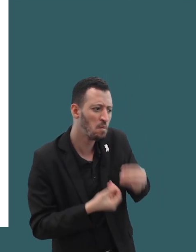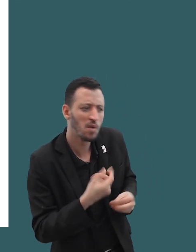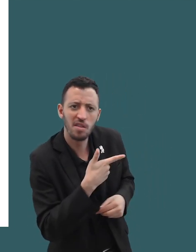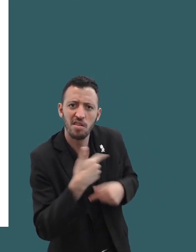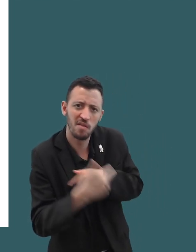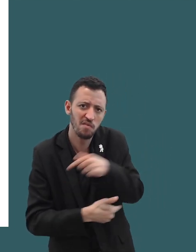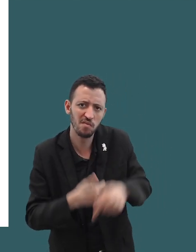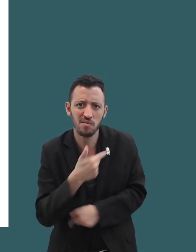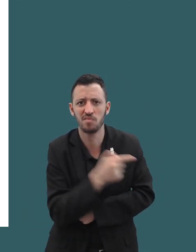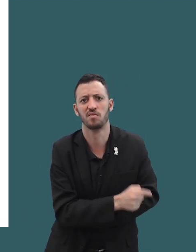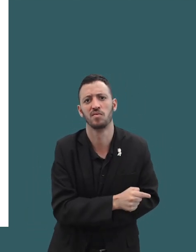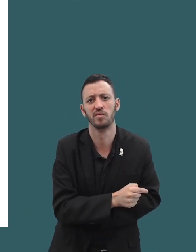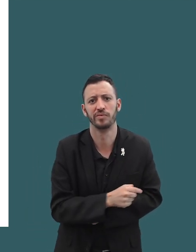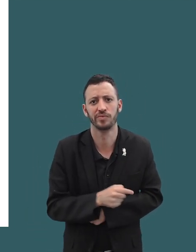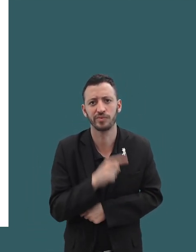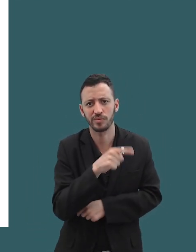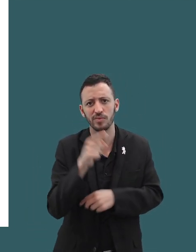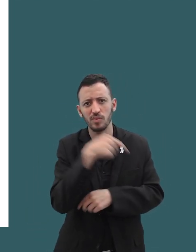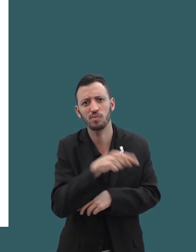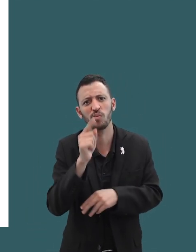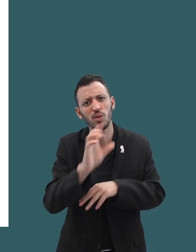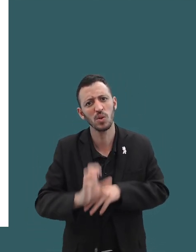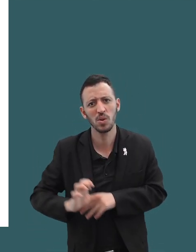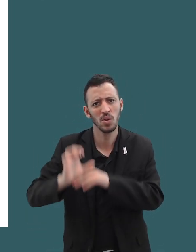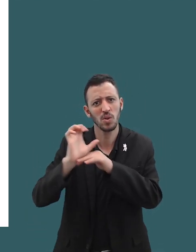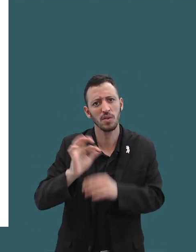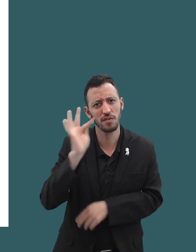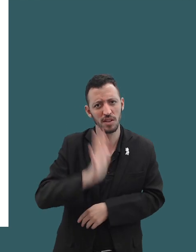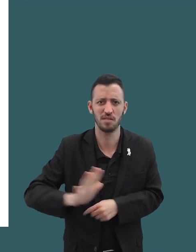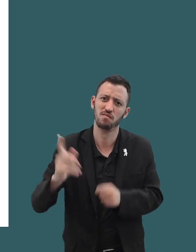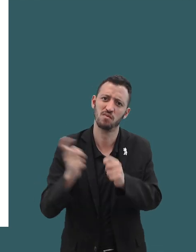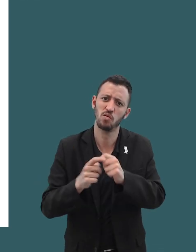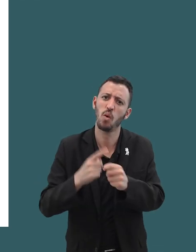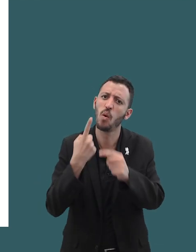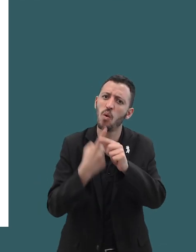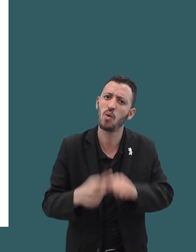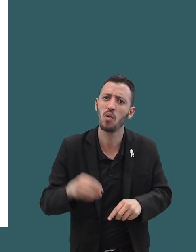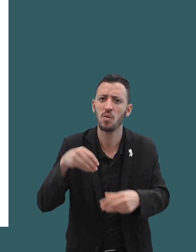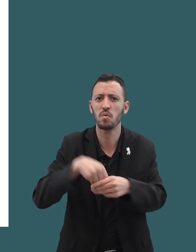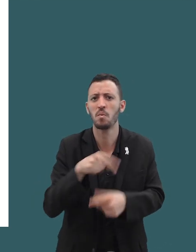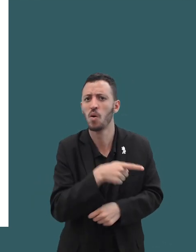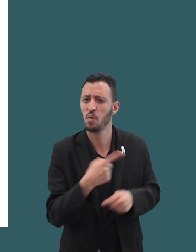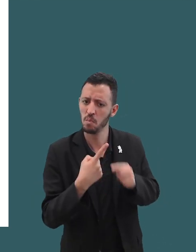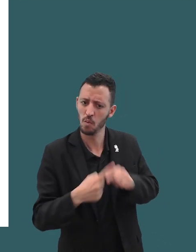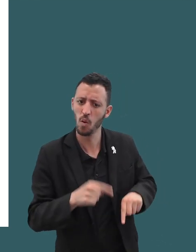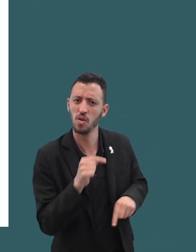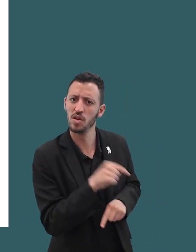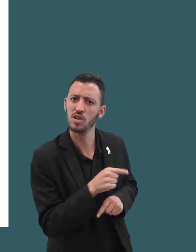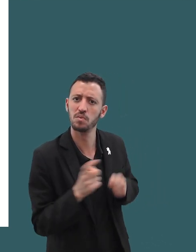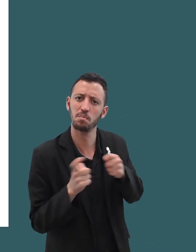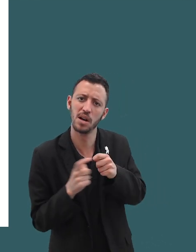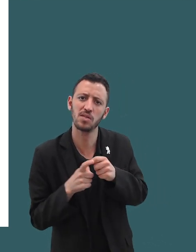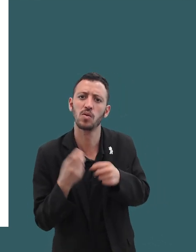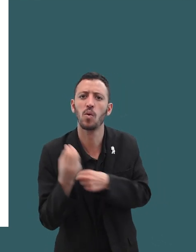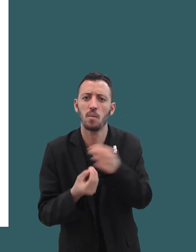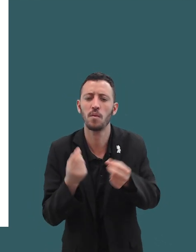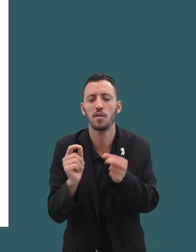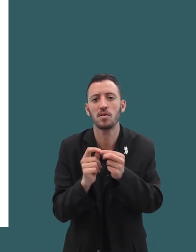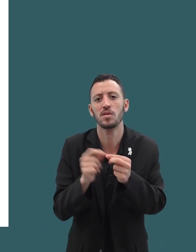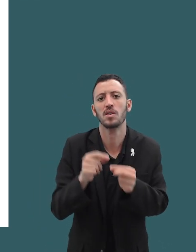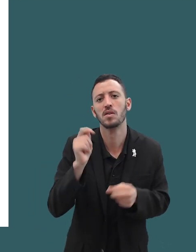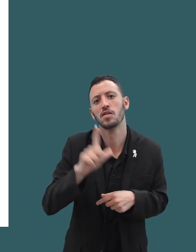Trabalho, aqueles da Conselho Federal de Medicina são contra esses médicos. Eles podem fazer